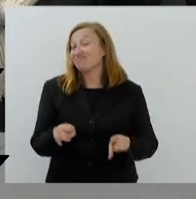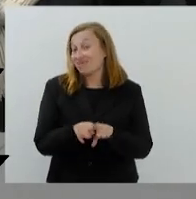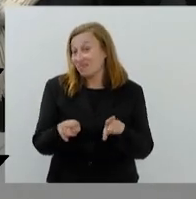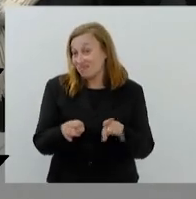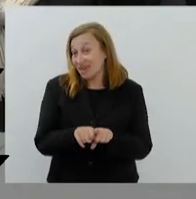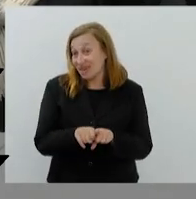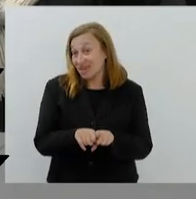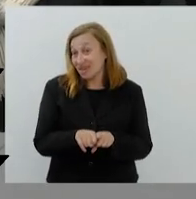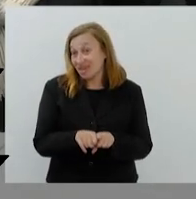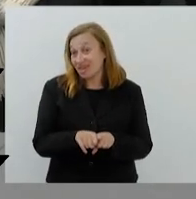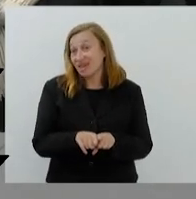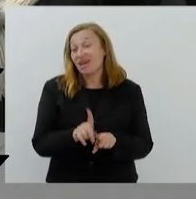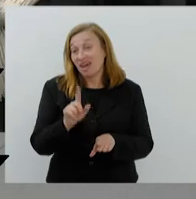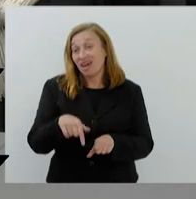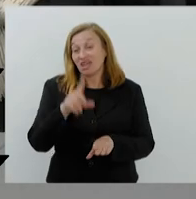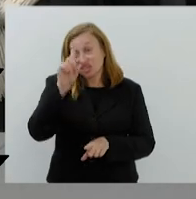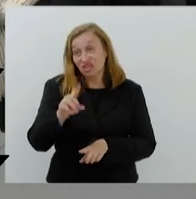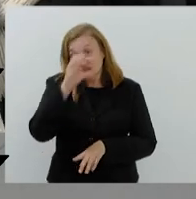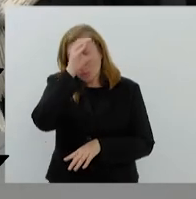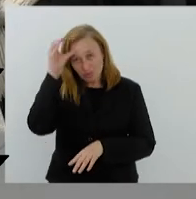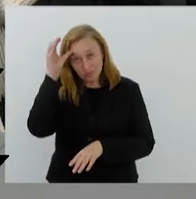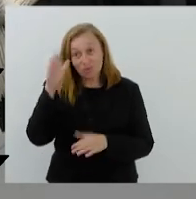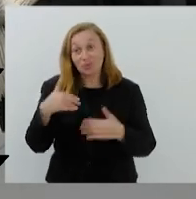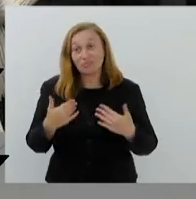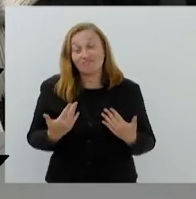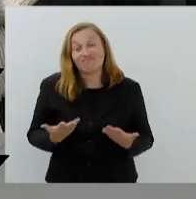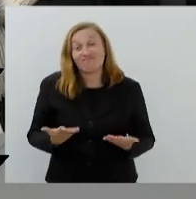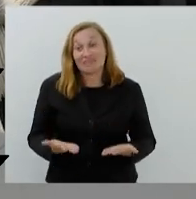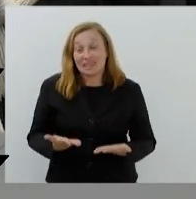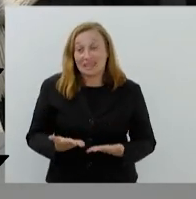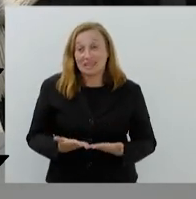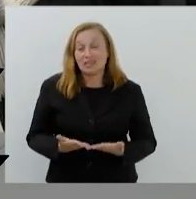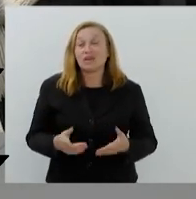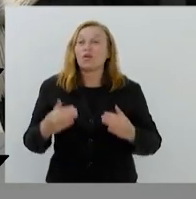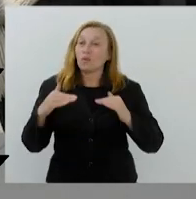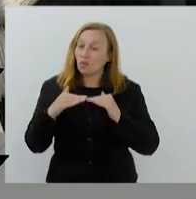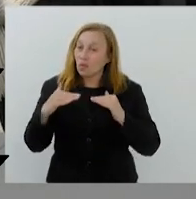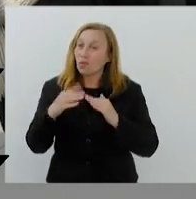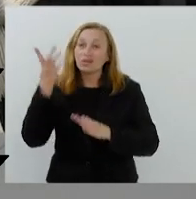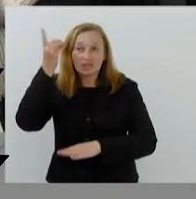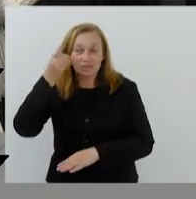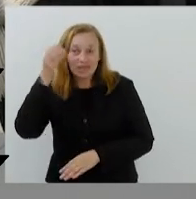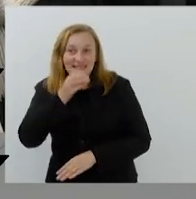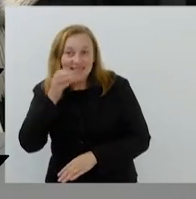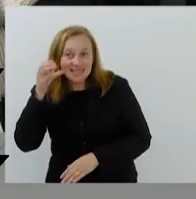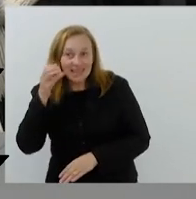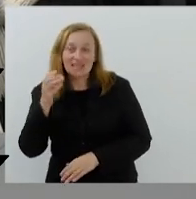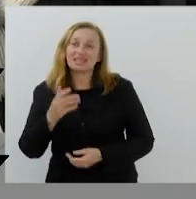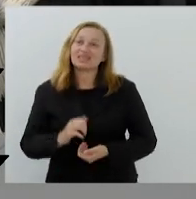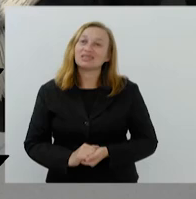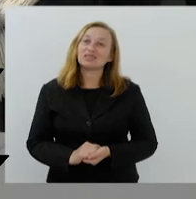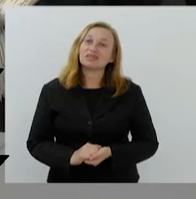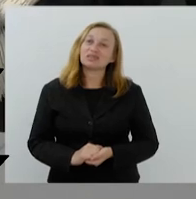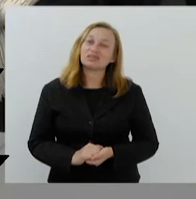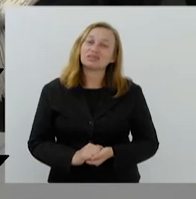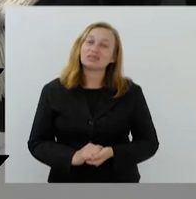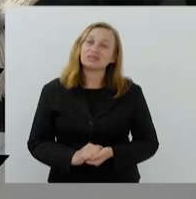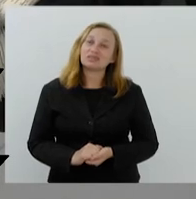É consumidor. É a direito do consumidor. E também concordo com a deputada Célia Jordão